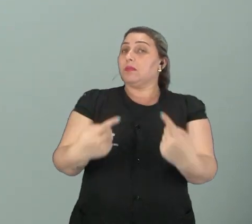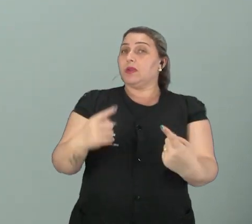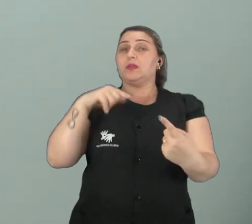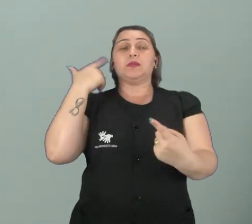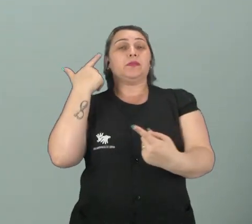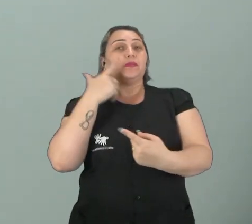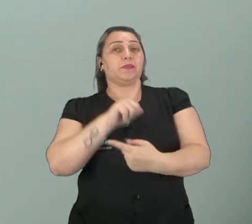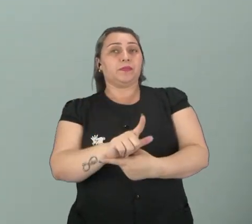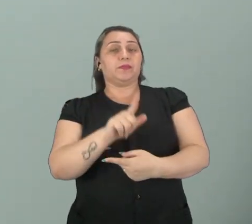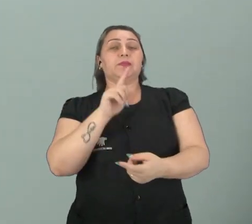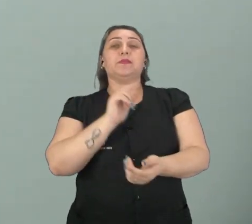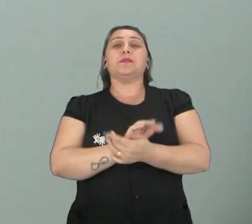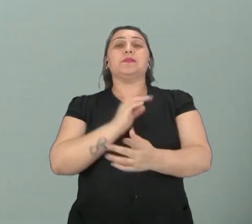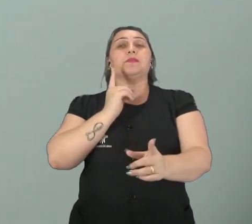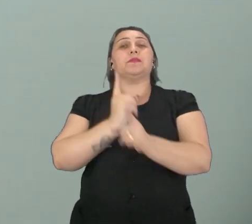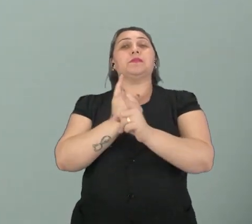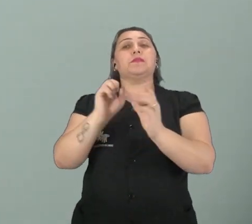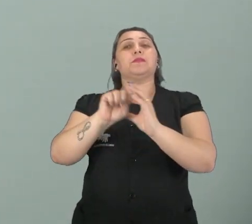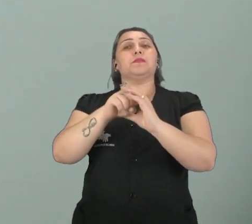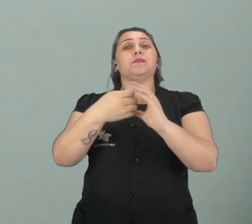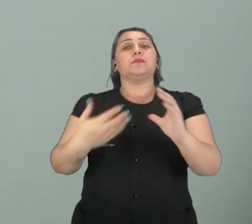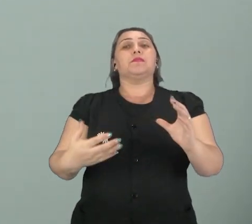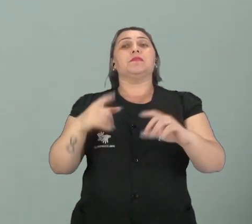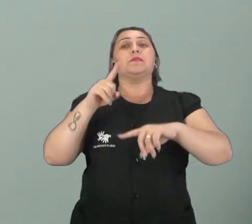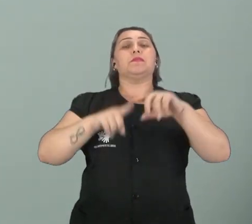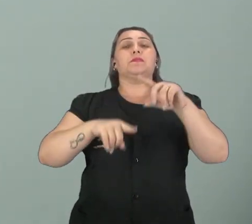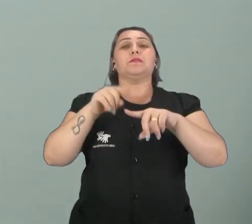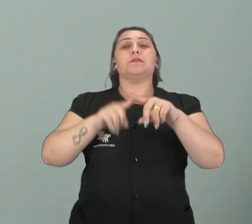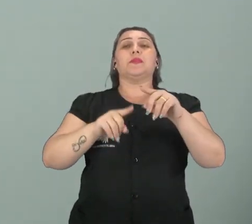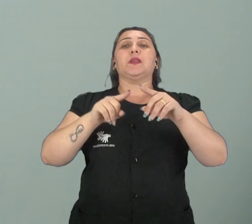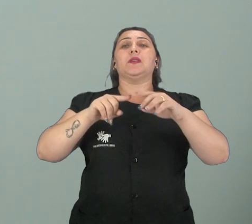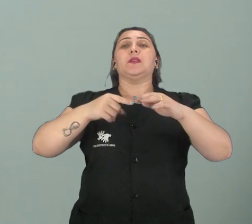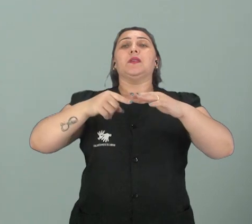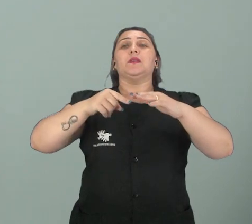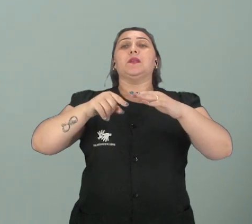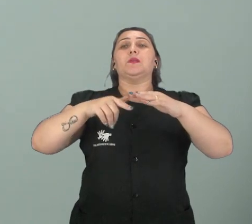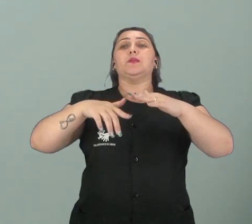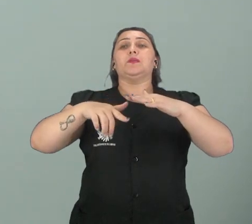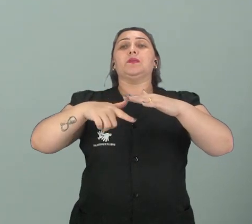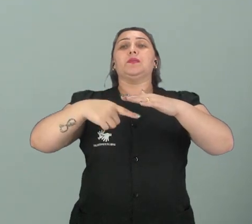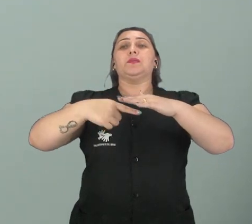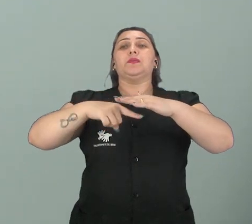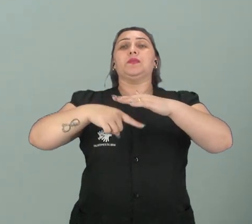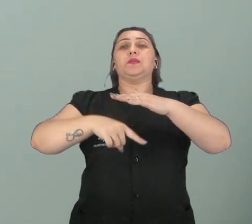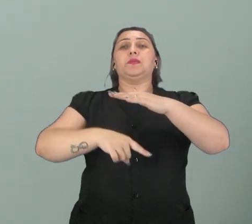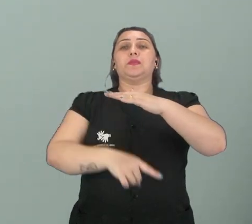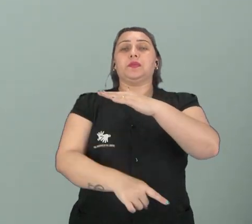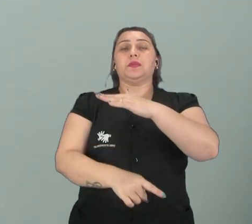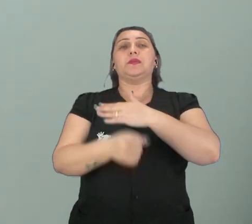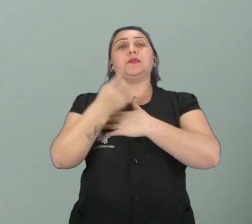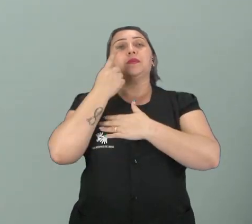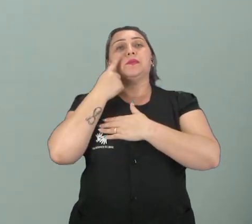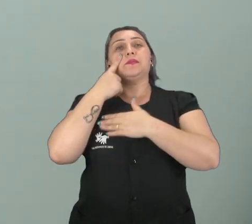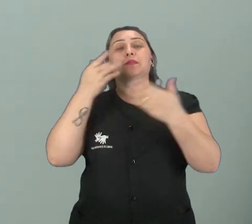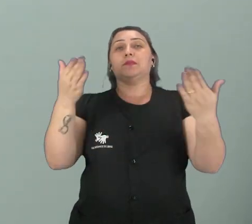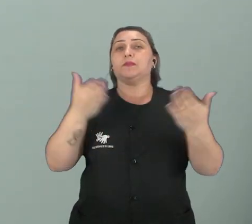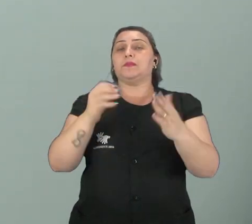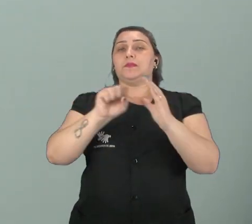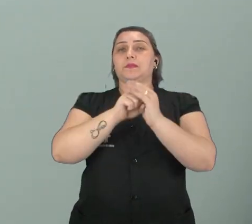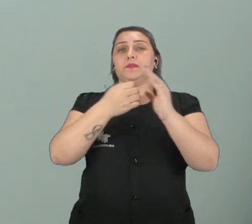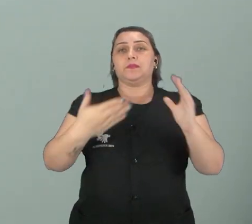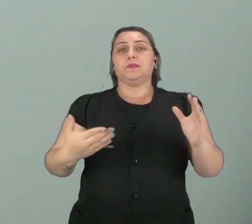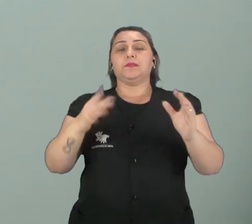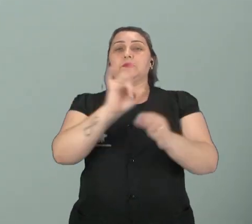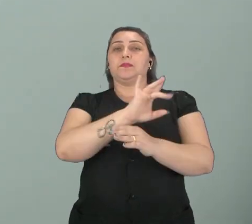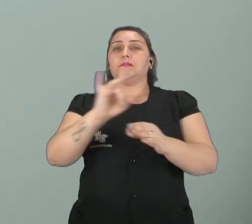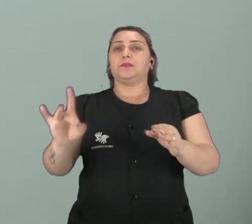gente consegue encontrar características de objetos que afundam ou que flutuam? A gente vai ver agora um pouquinho das